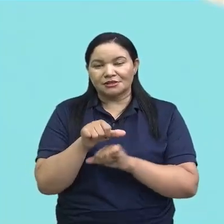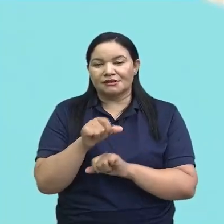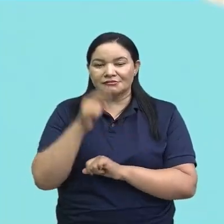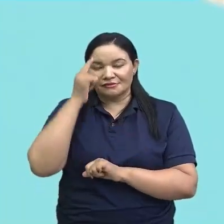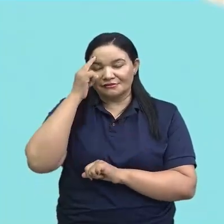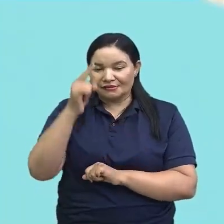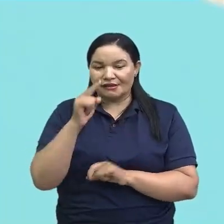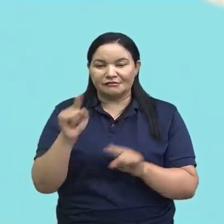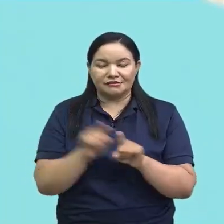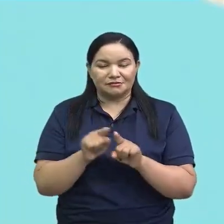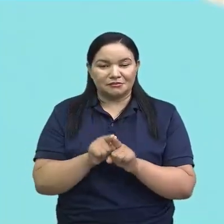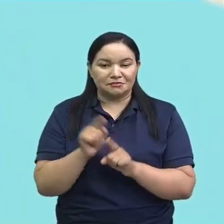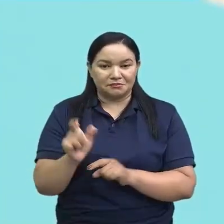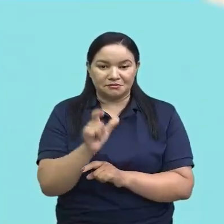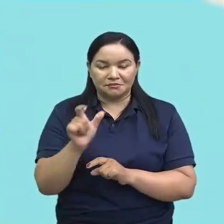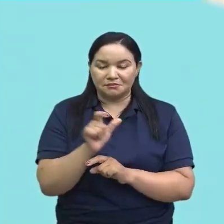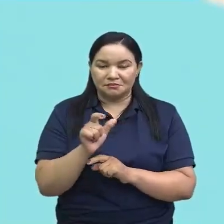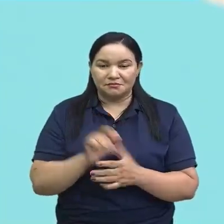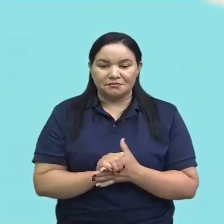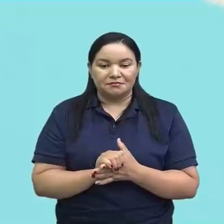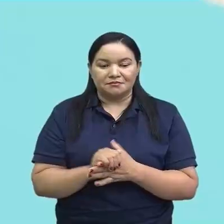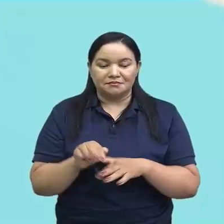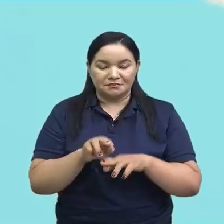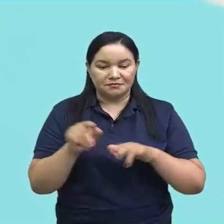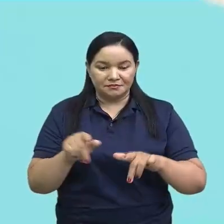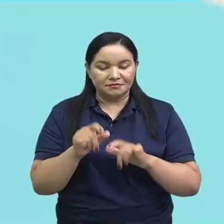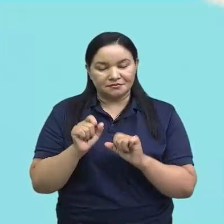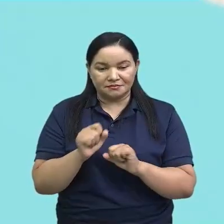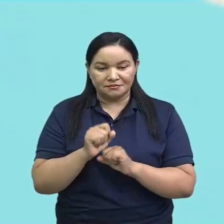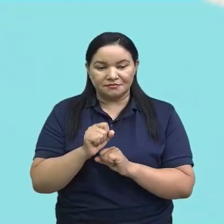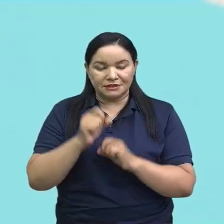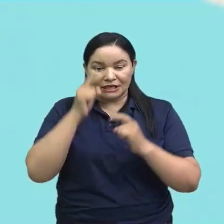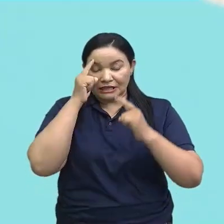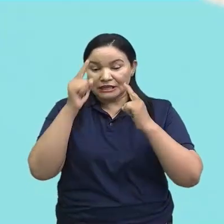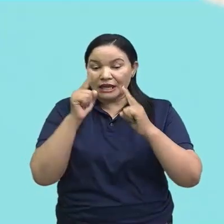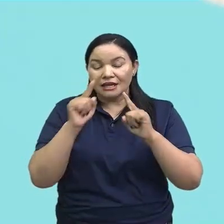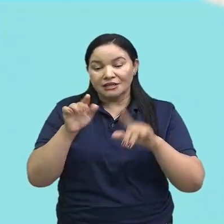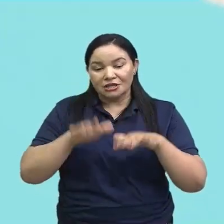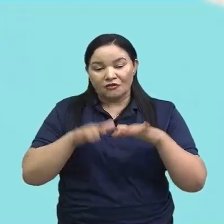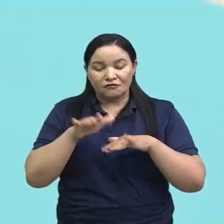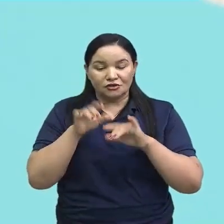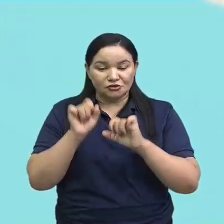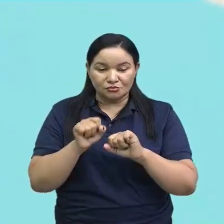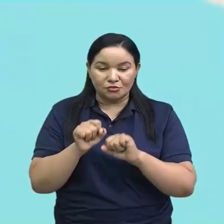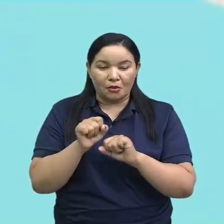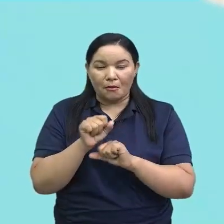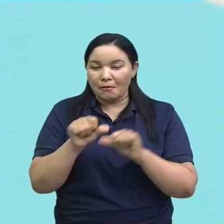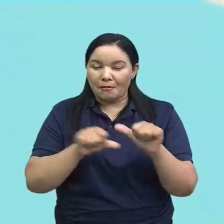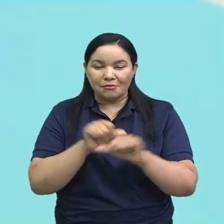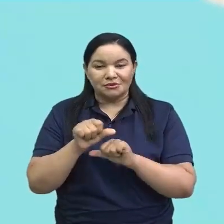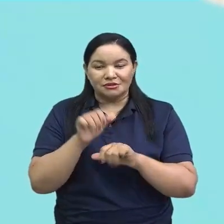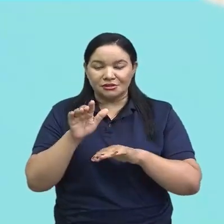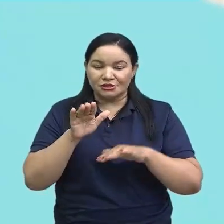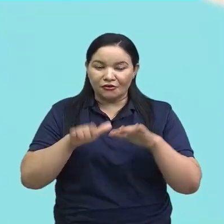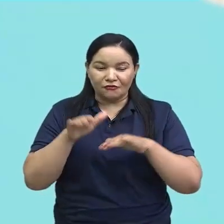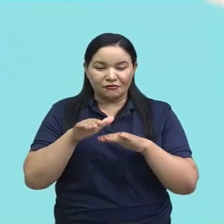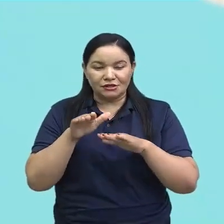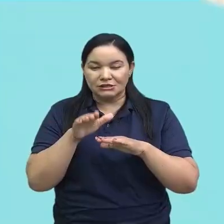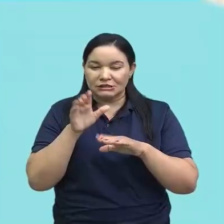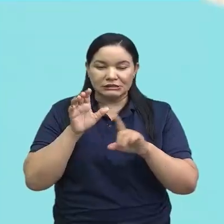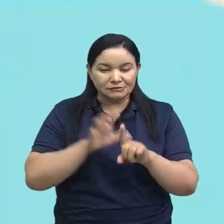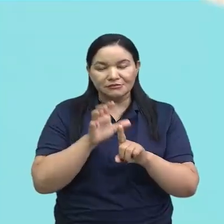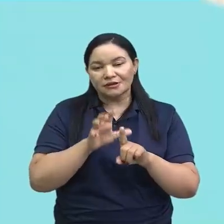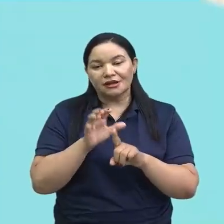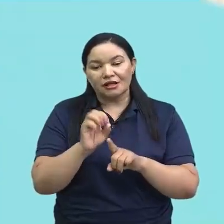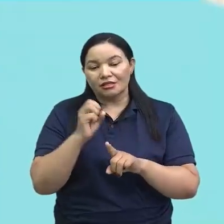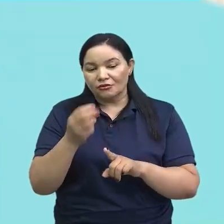ideia, palavras, enunciados, ideias que podem trazer ali um certo desconforto, causar impacto com a